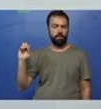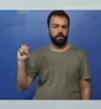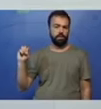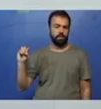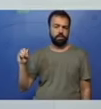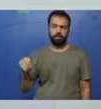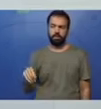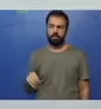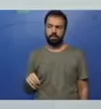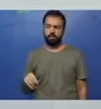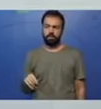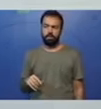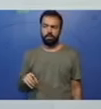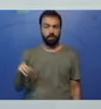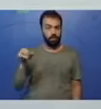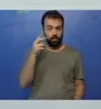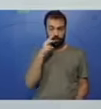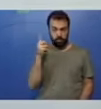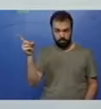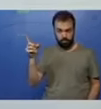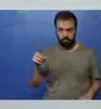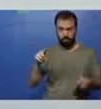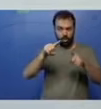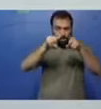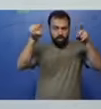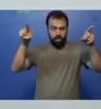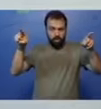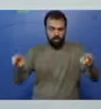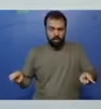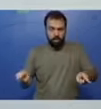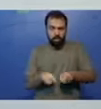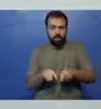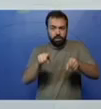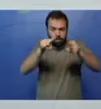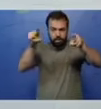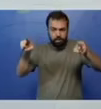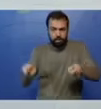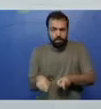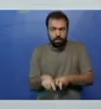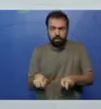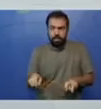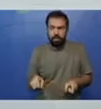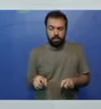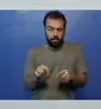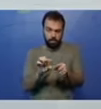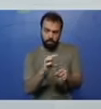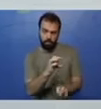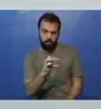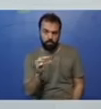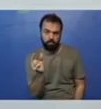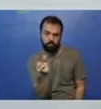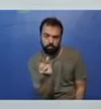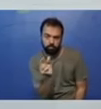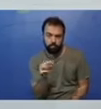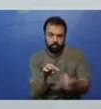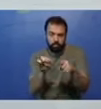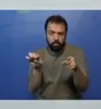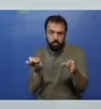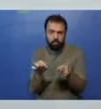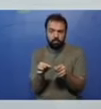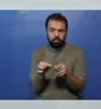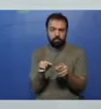seguinte divisão, começando por espécie, que eu já expliquei o significado. Quando eu agrupo várias espécies, eu tenho um